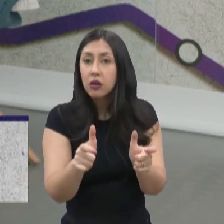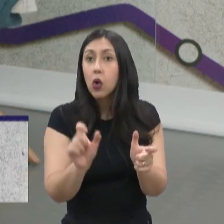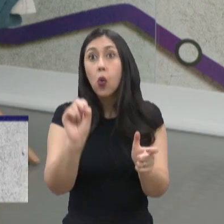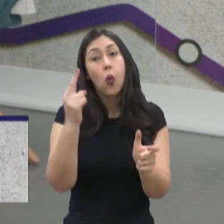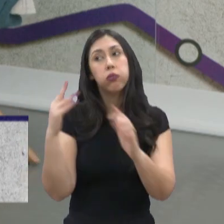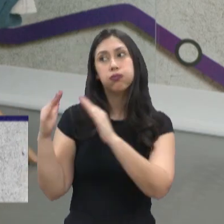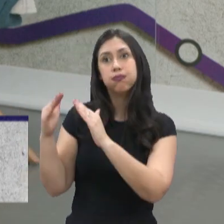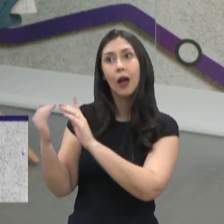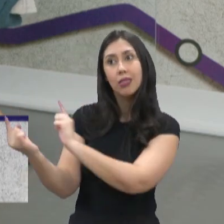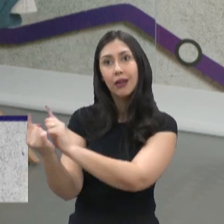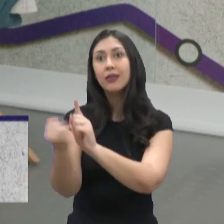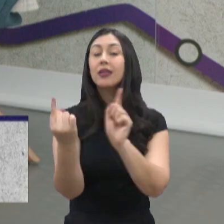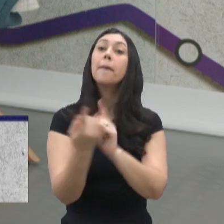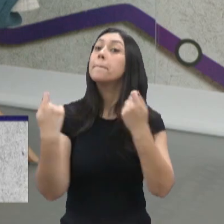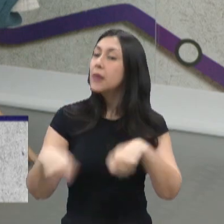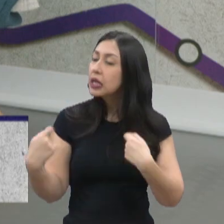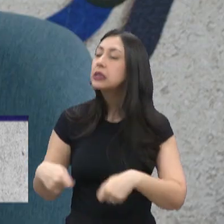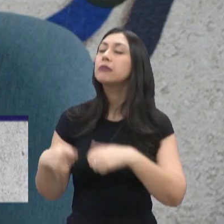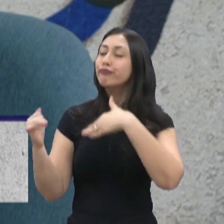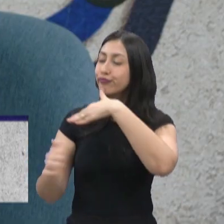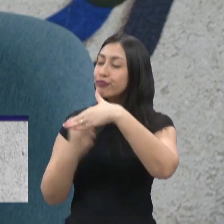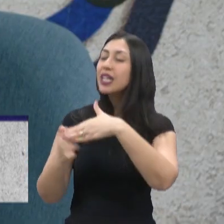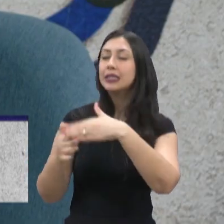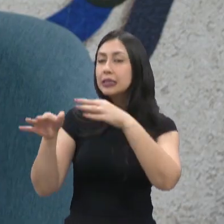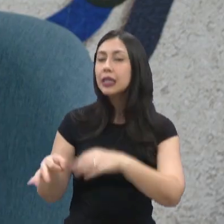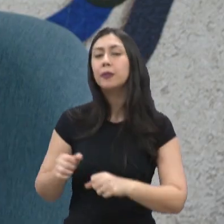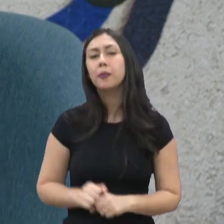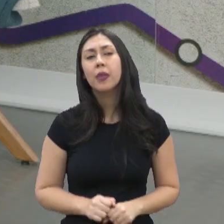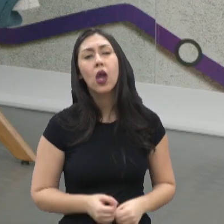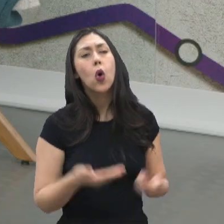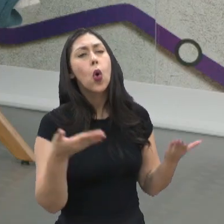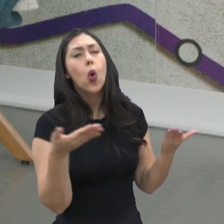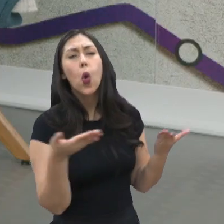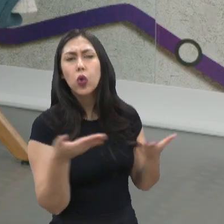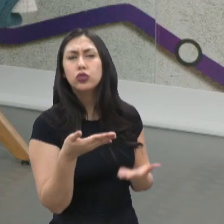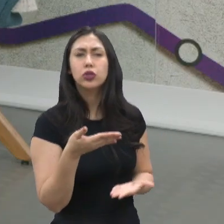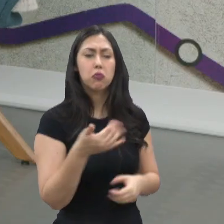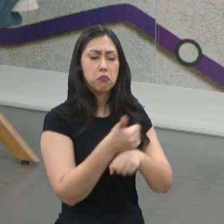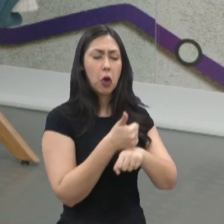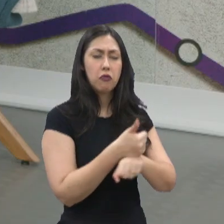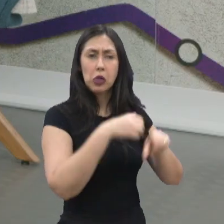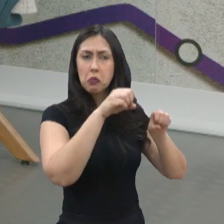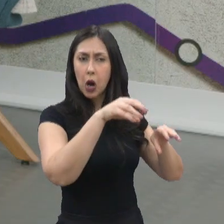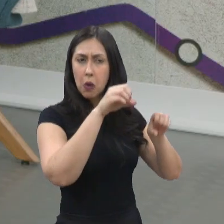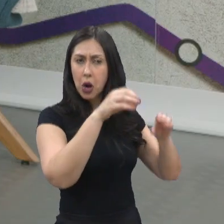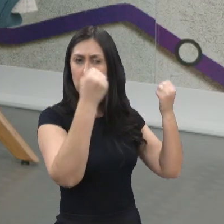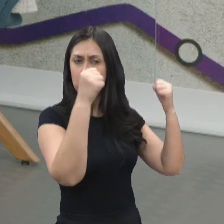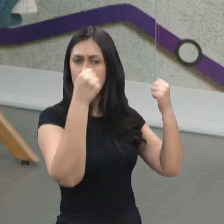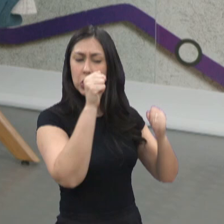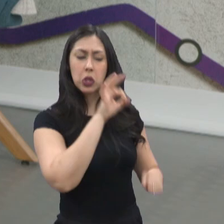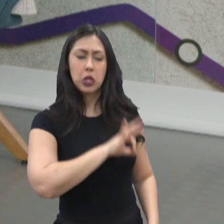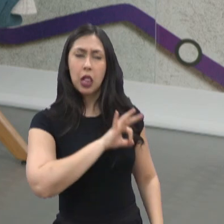domicílio, precisa se ver como empresa. Isso é bem importante. E o salário médio hoje, né, atual aí do educador físico, há diferença